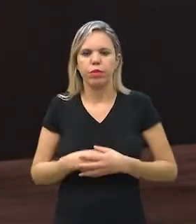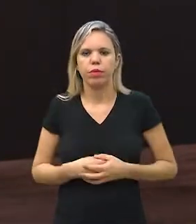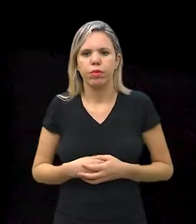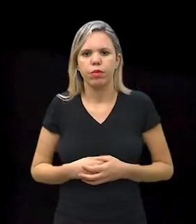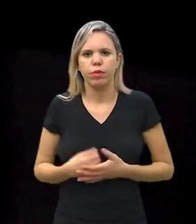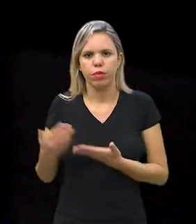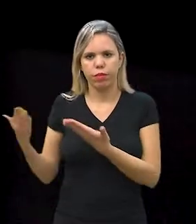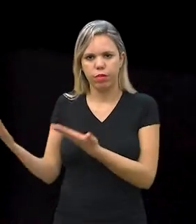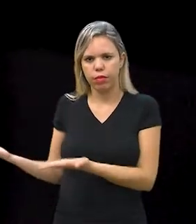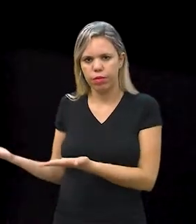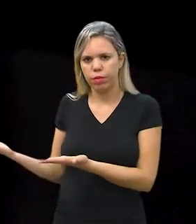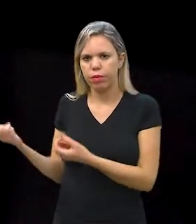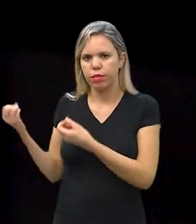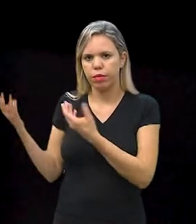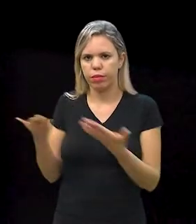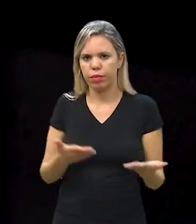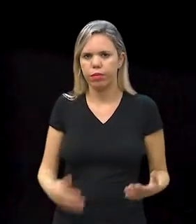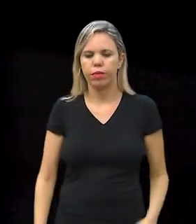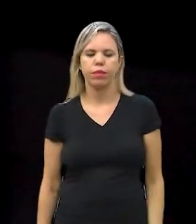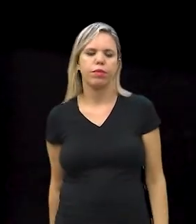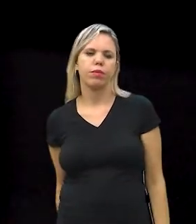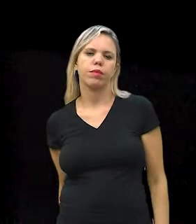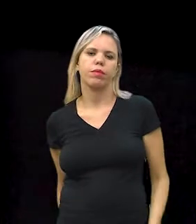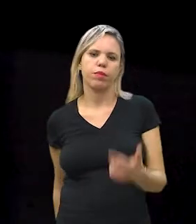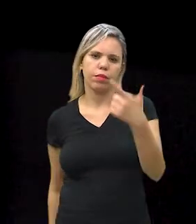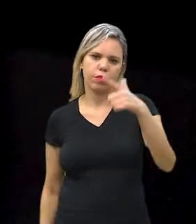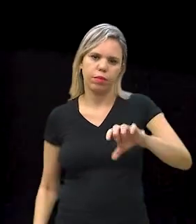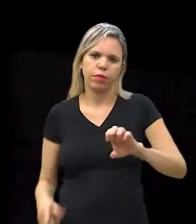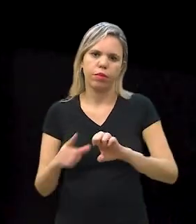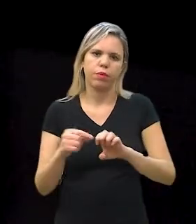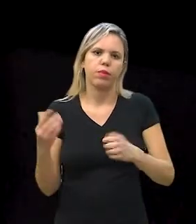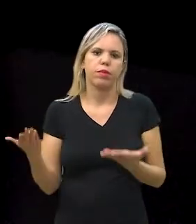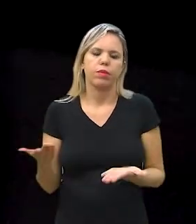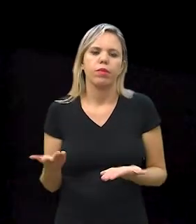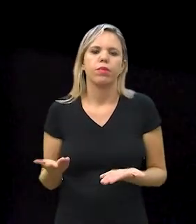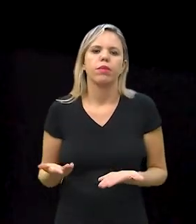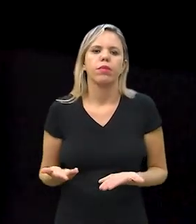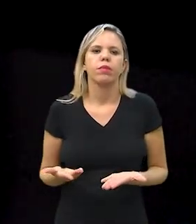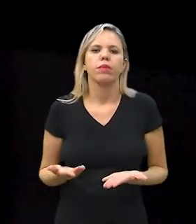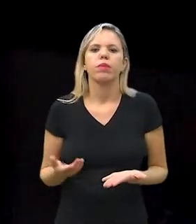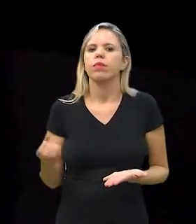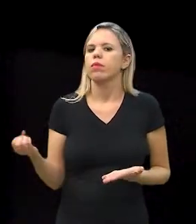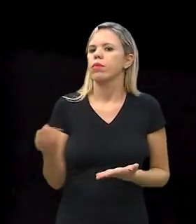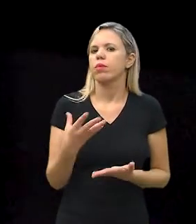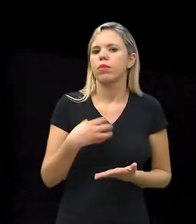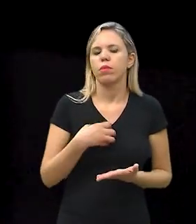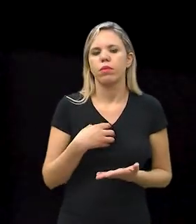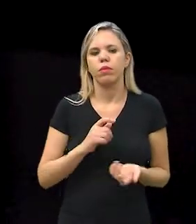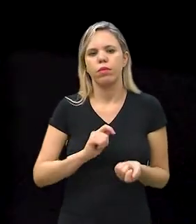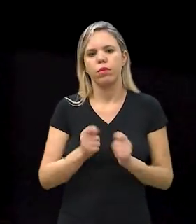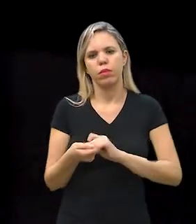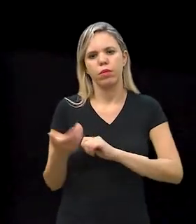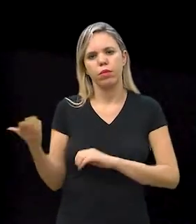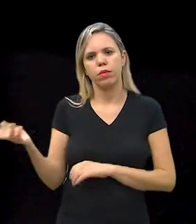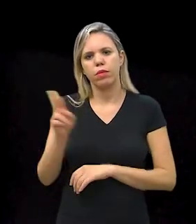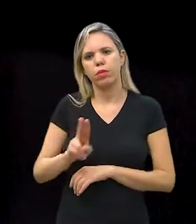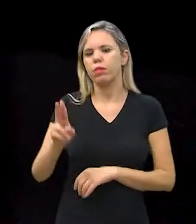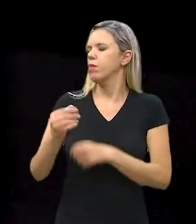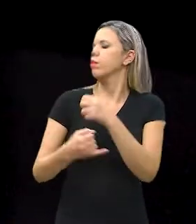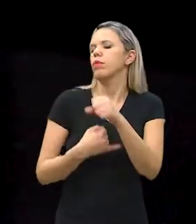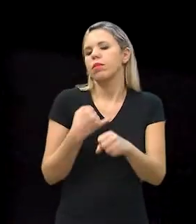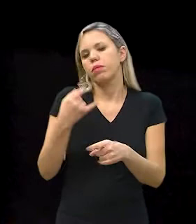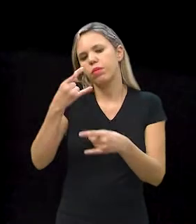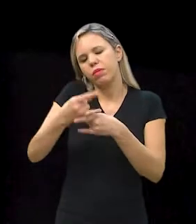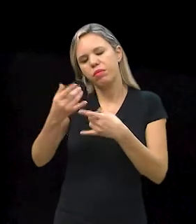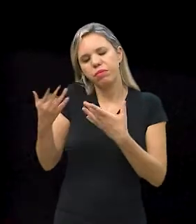liberais. Eduardo Santana, seja bem-vindo mais uma vez no Ser Empreendedor. Agora nós estamos em um novo formato aí, usando